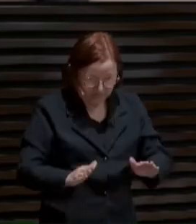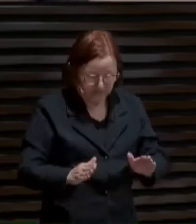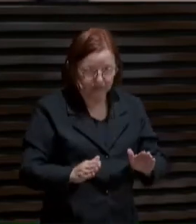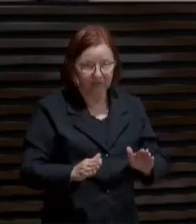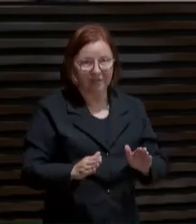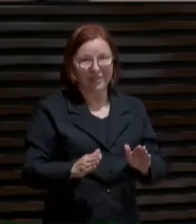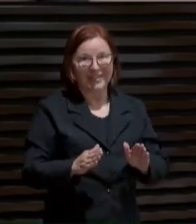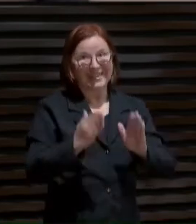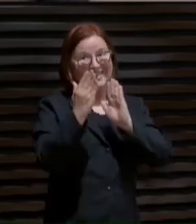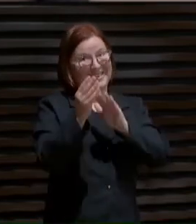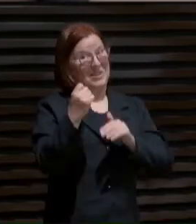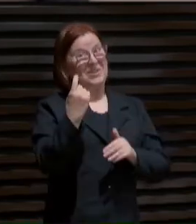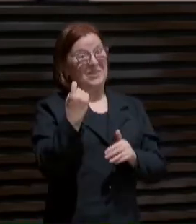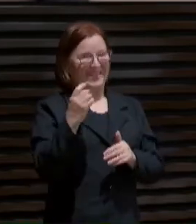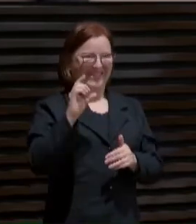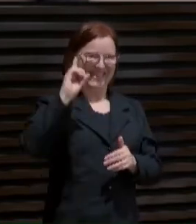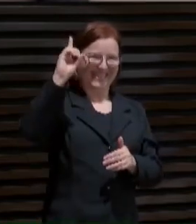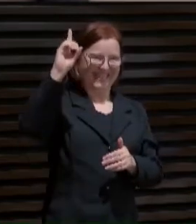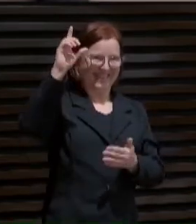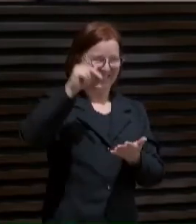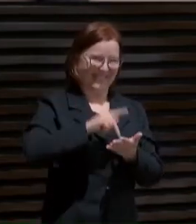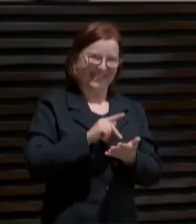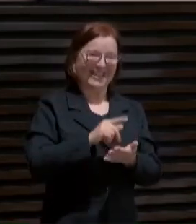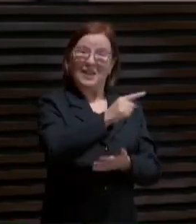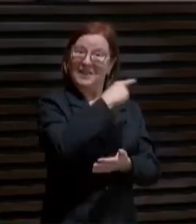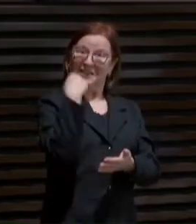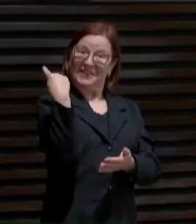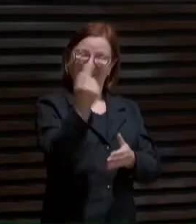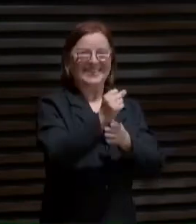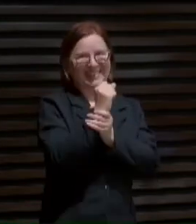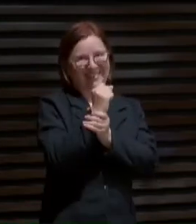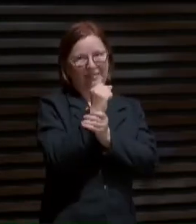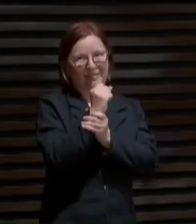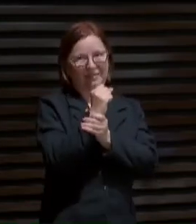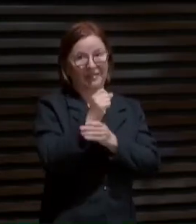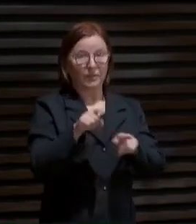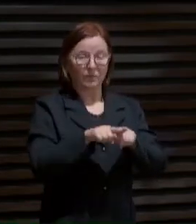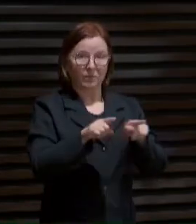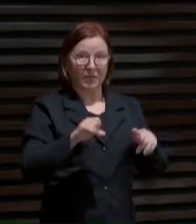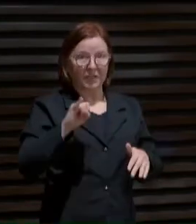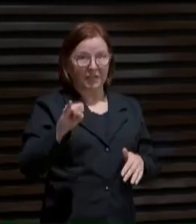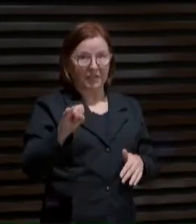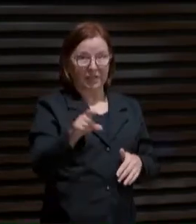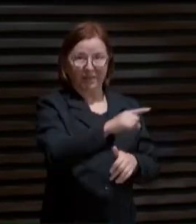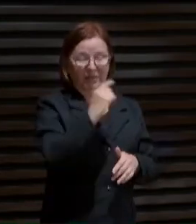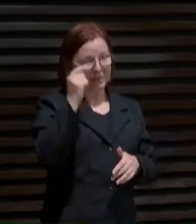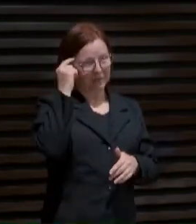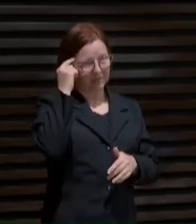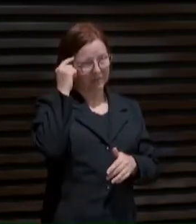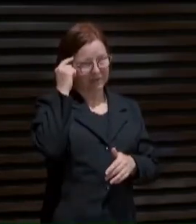do único Deus verdadeiro estamos Seguros é mas se a nossa mente